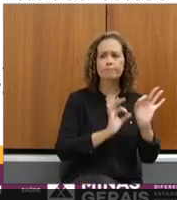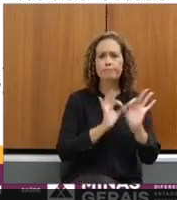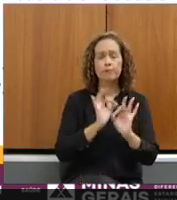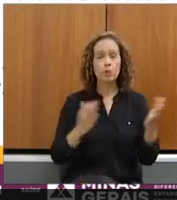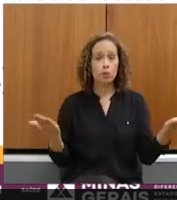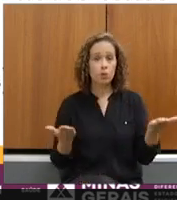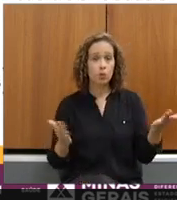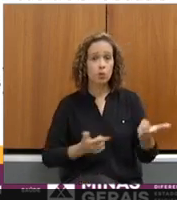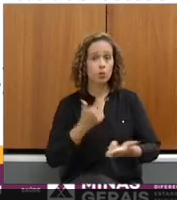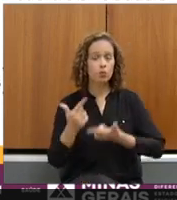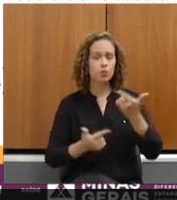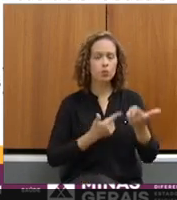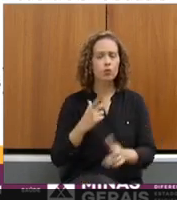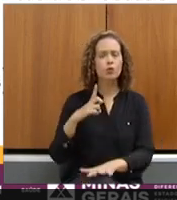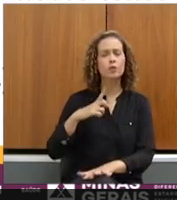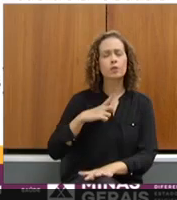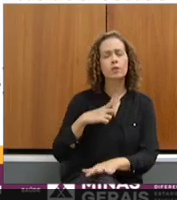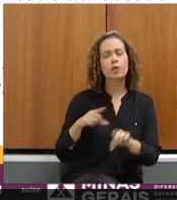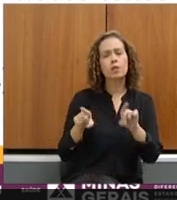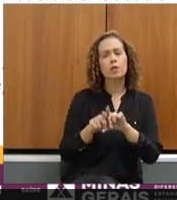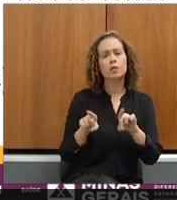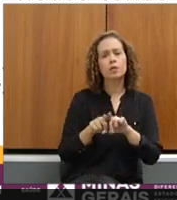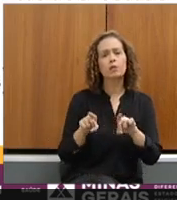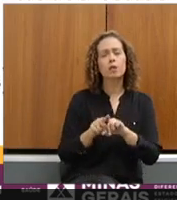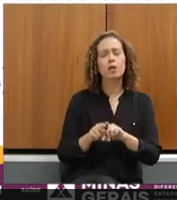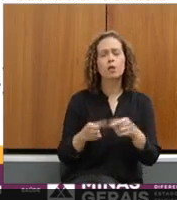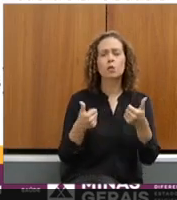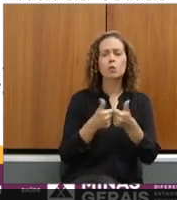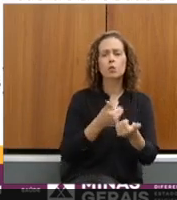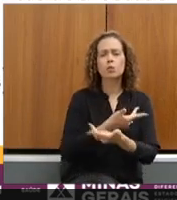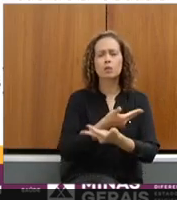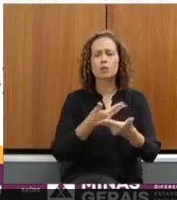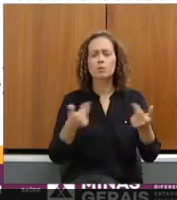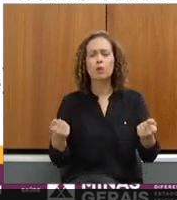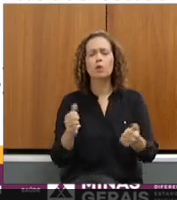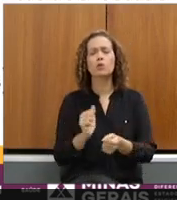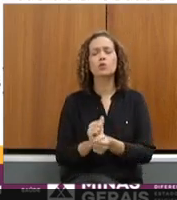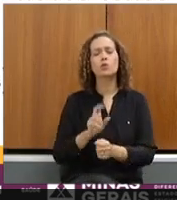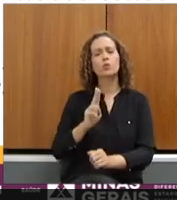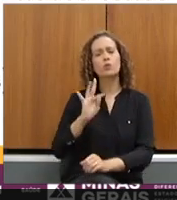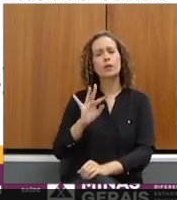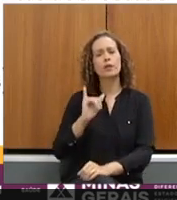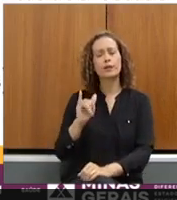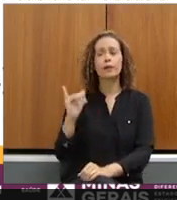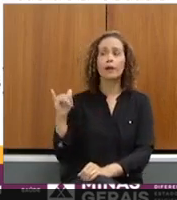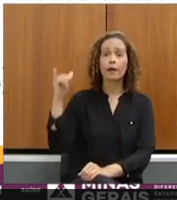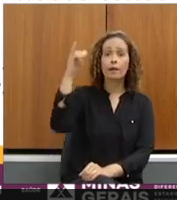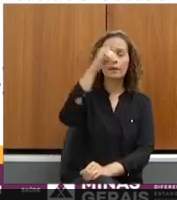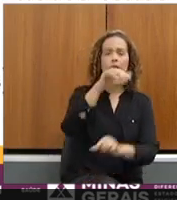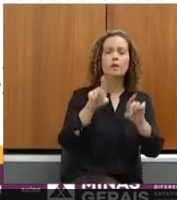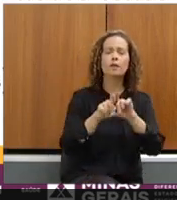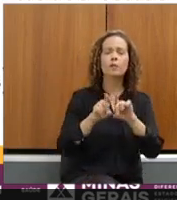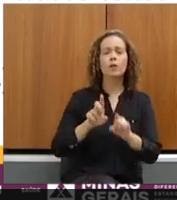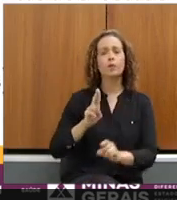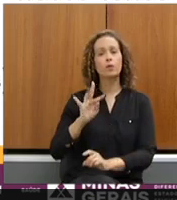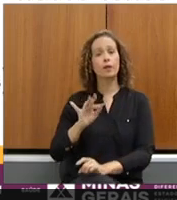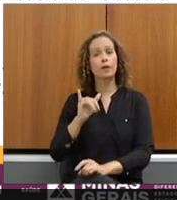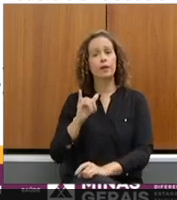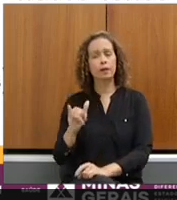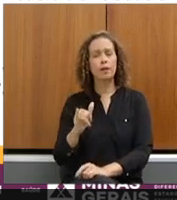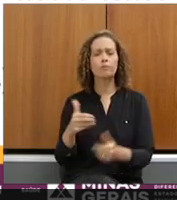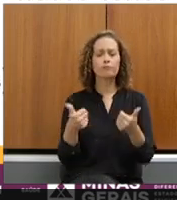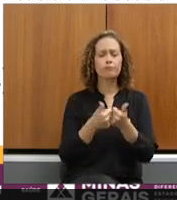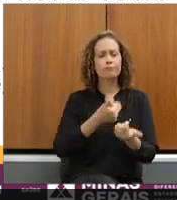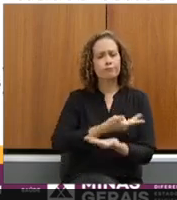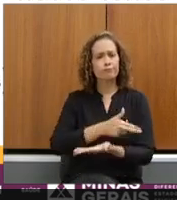nós temos o custeio de transporte inter-hospitalar de UTI aérea ou terrestre também o custeio de